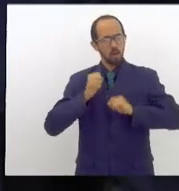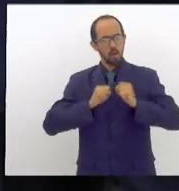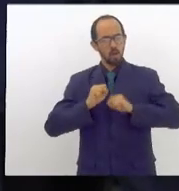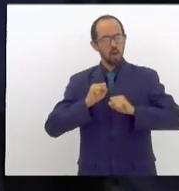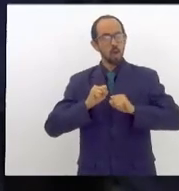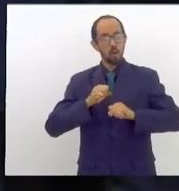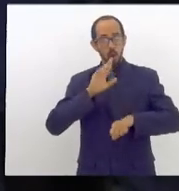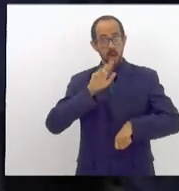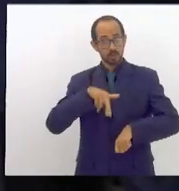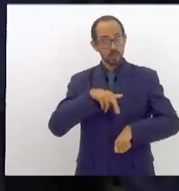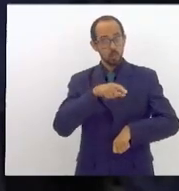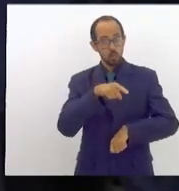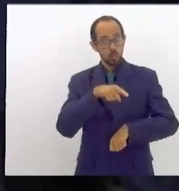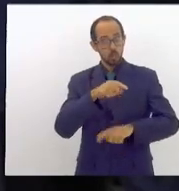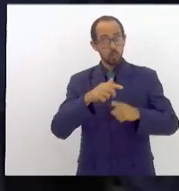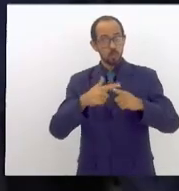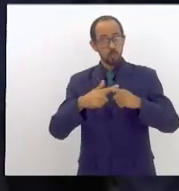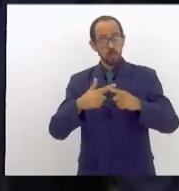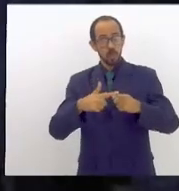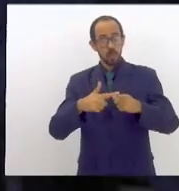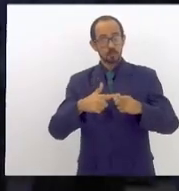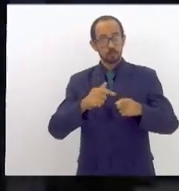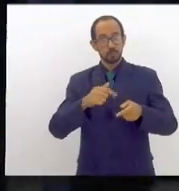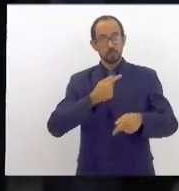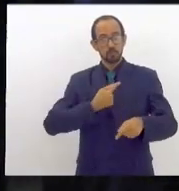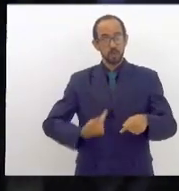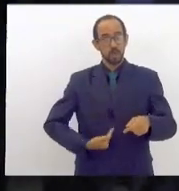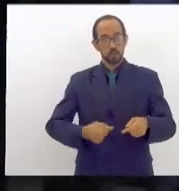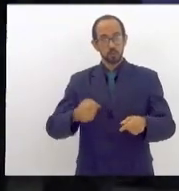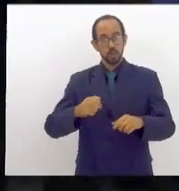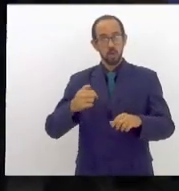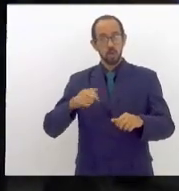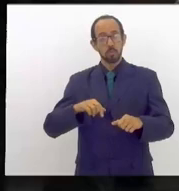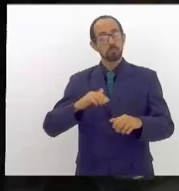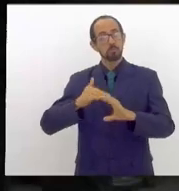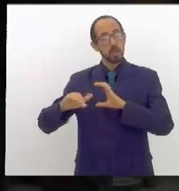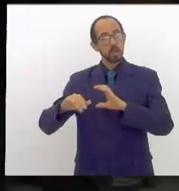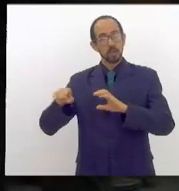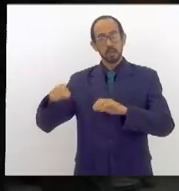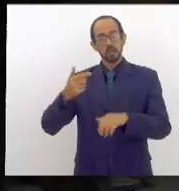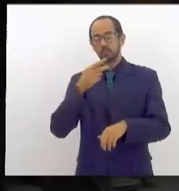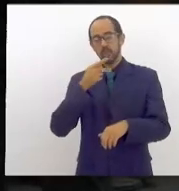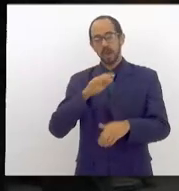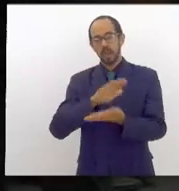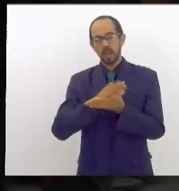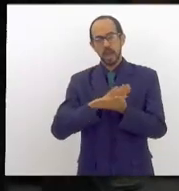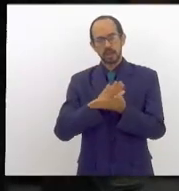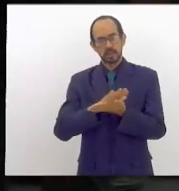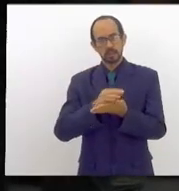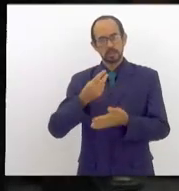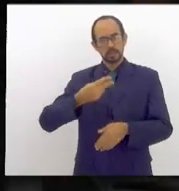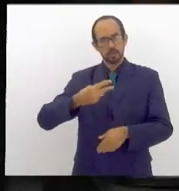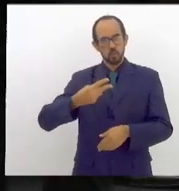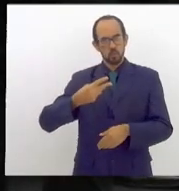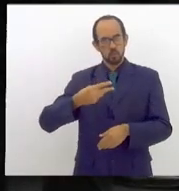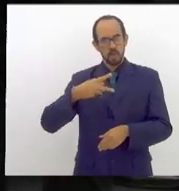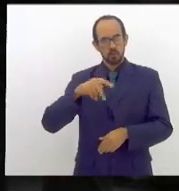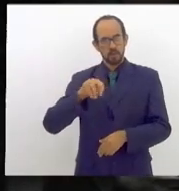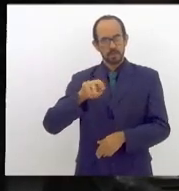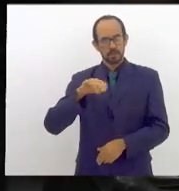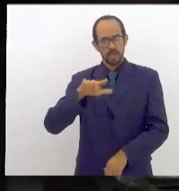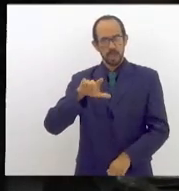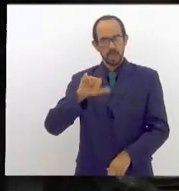que o governador manda a recomposição de 22 mas não fala nada sobre a segunda parcela é muito importante deixar isso claro aqui